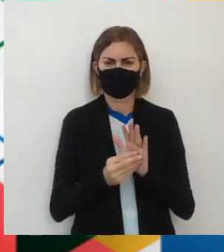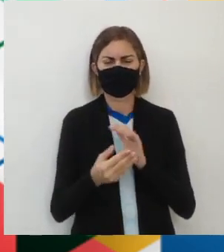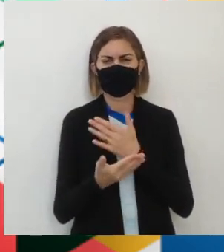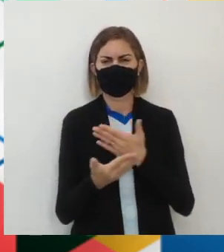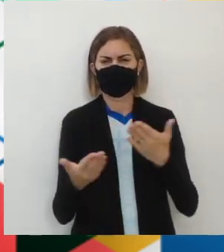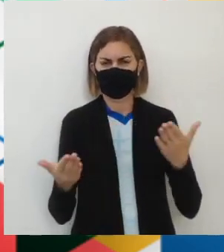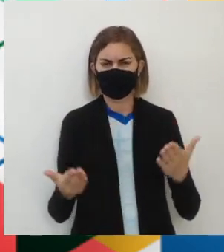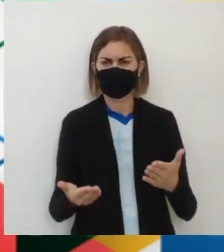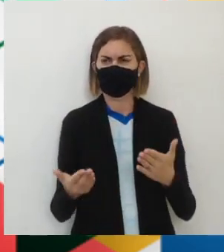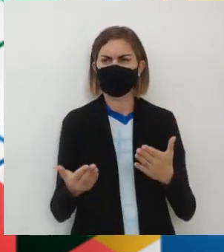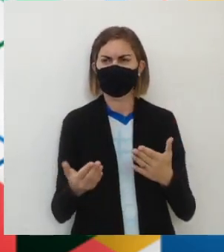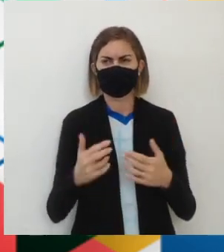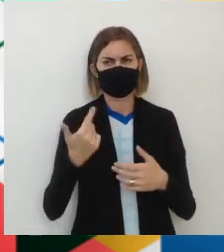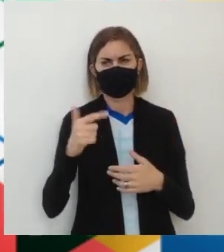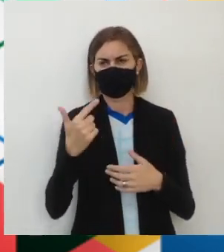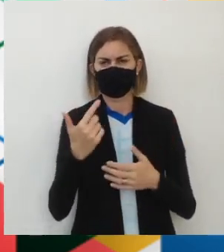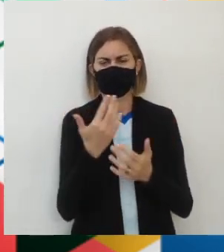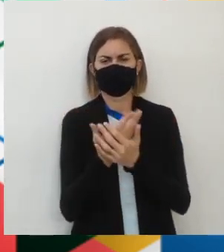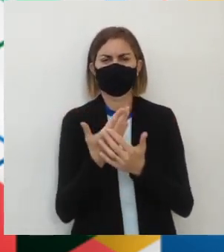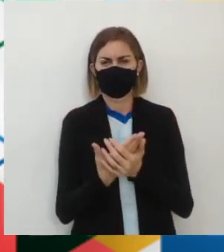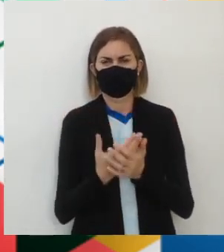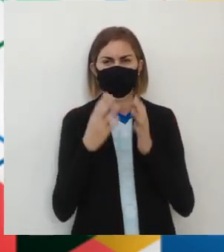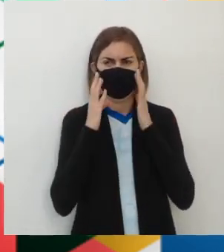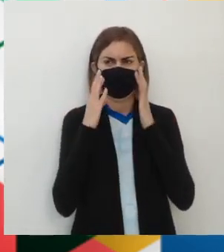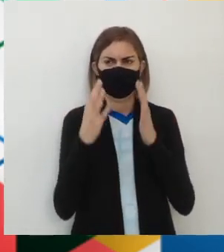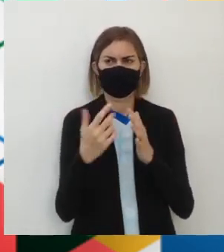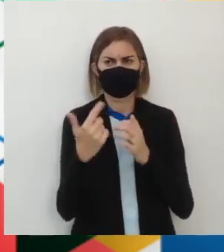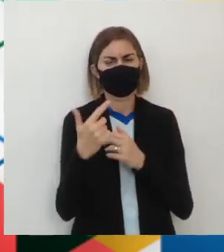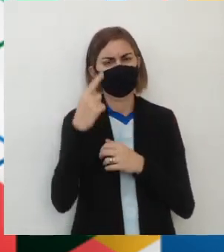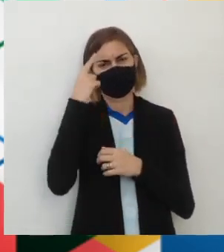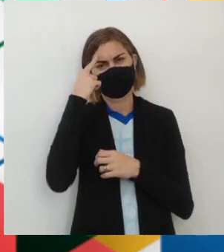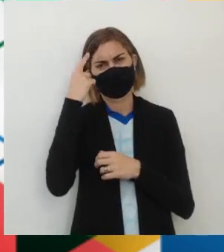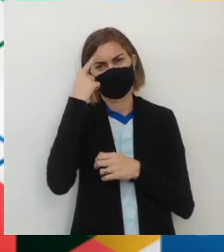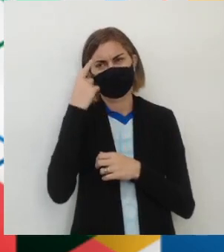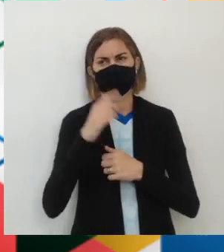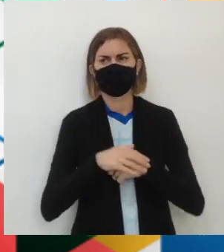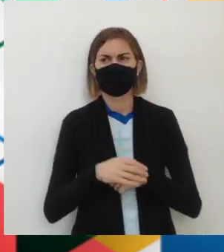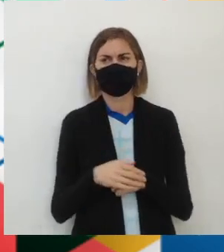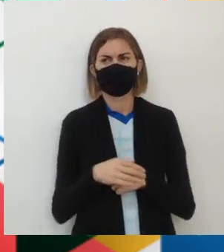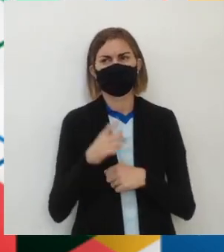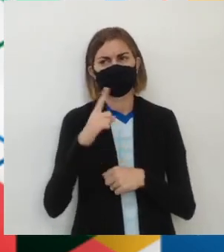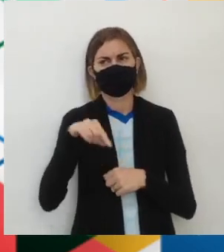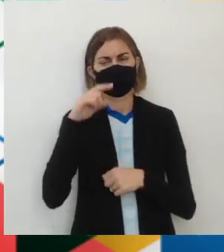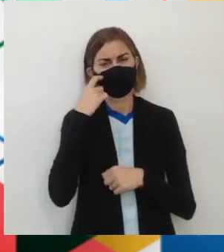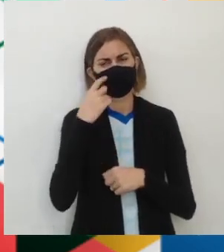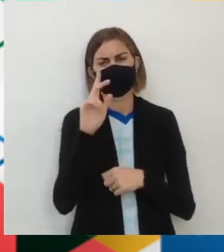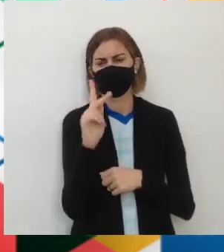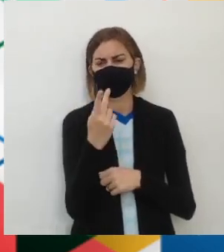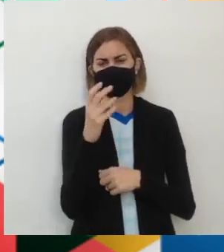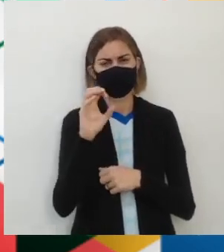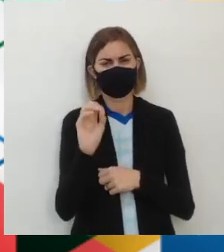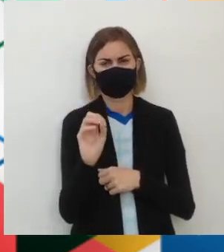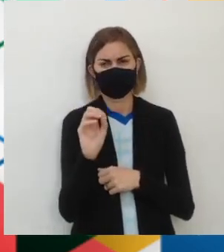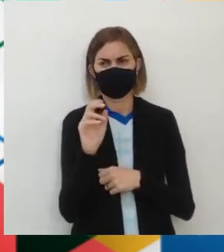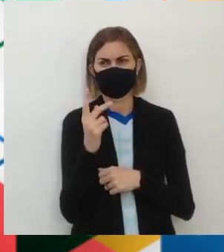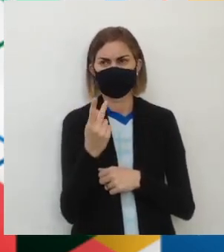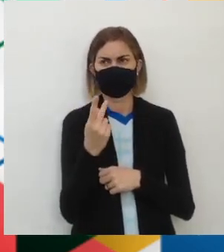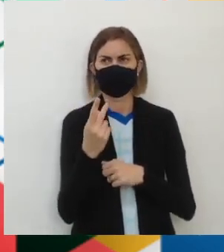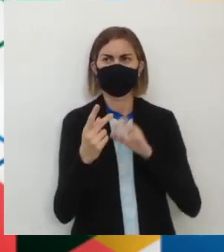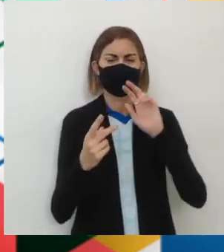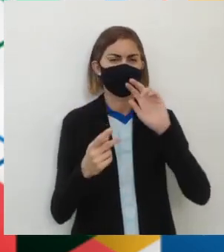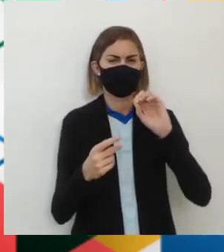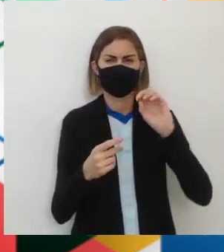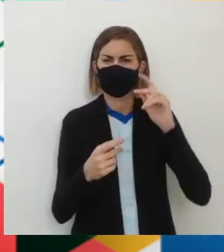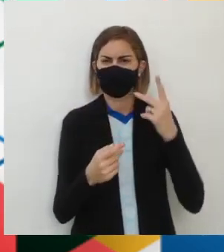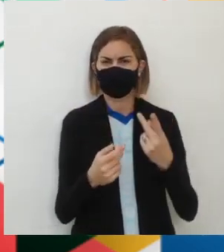que o fera que não estivesse tão atento pensasse assim: olha, eu estou vendo o OH para um lado e o outro OH